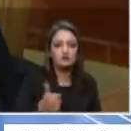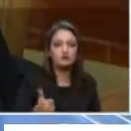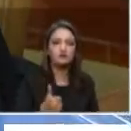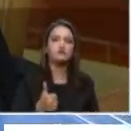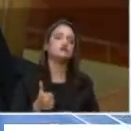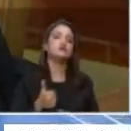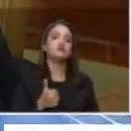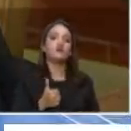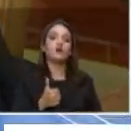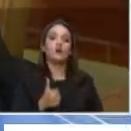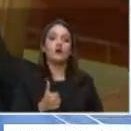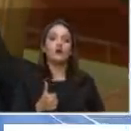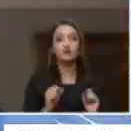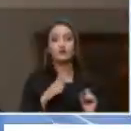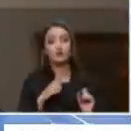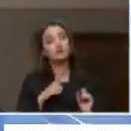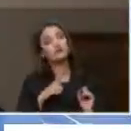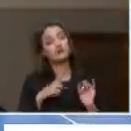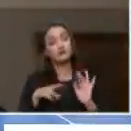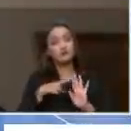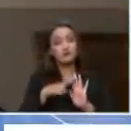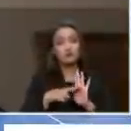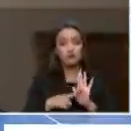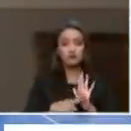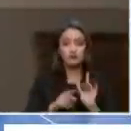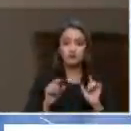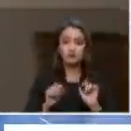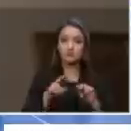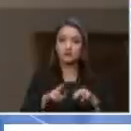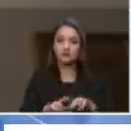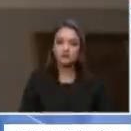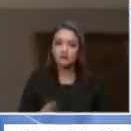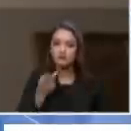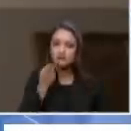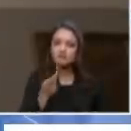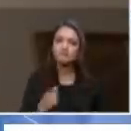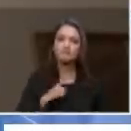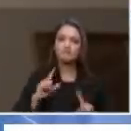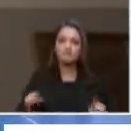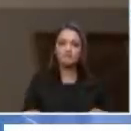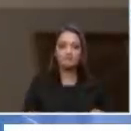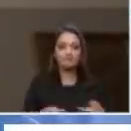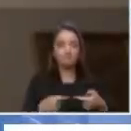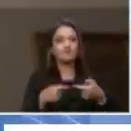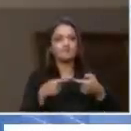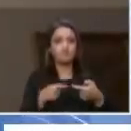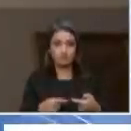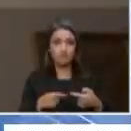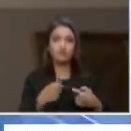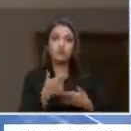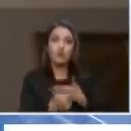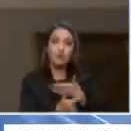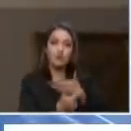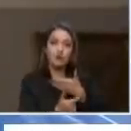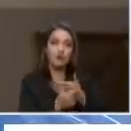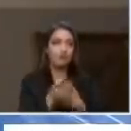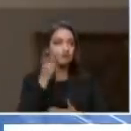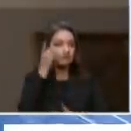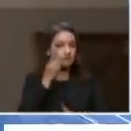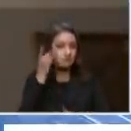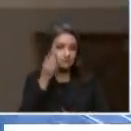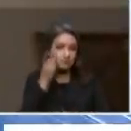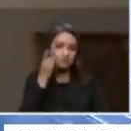TSE já decidiu no sentido de que esses efeitos secundários, né, da pena, eles permanecem mesmo no